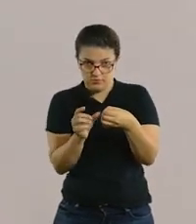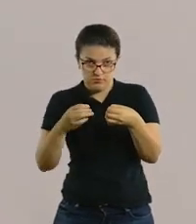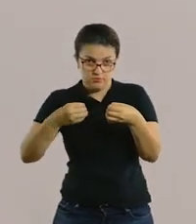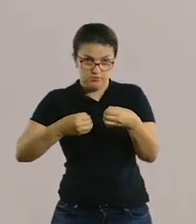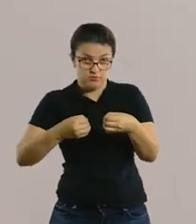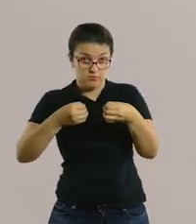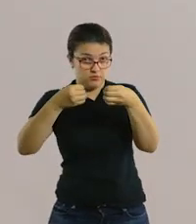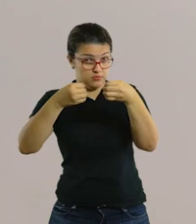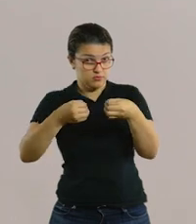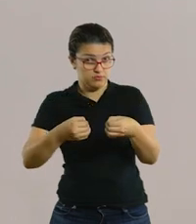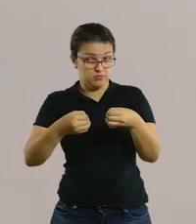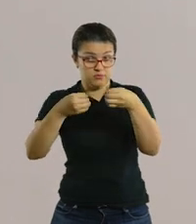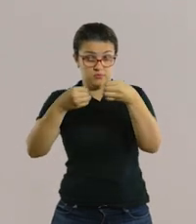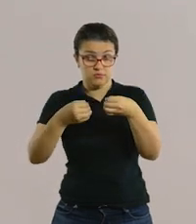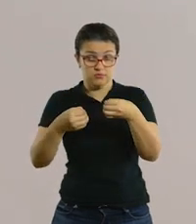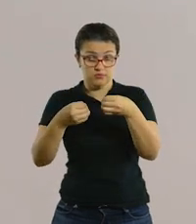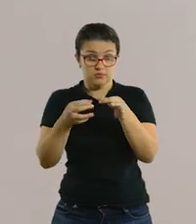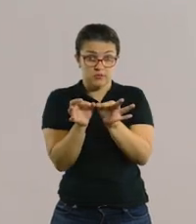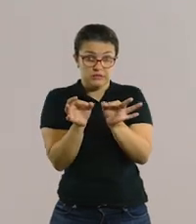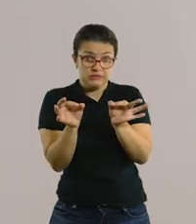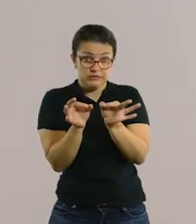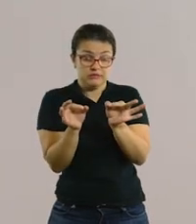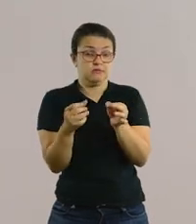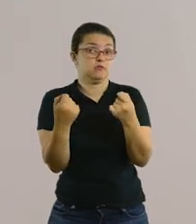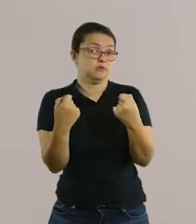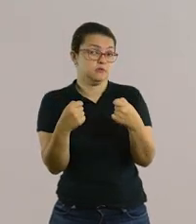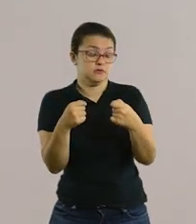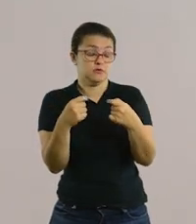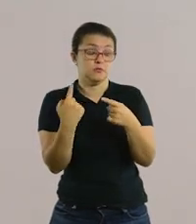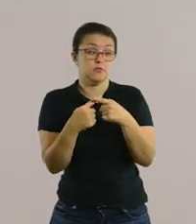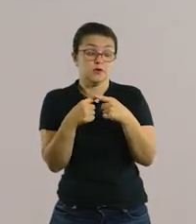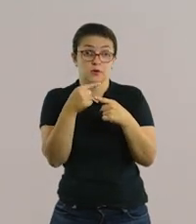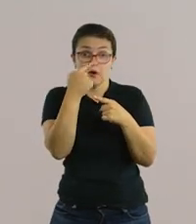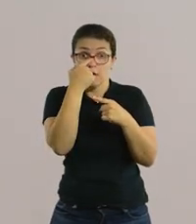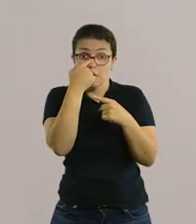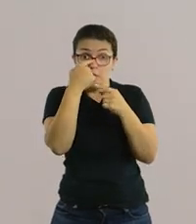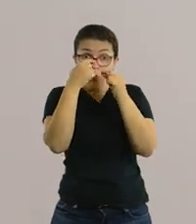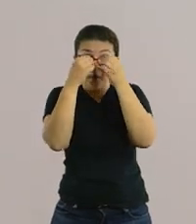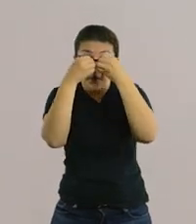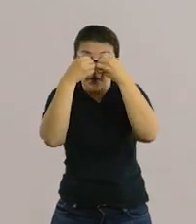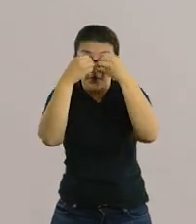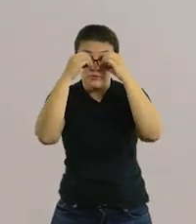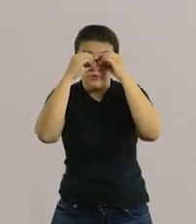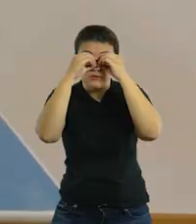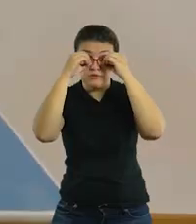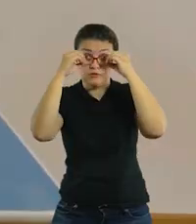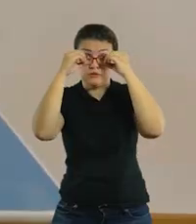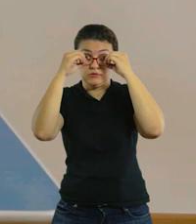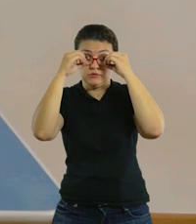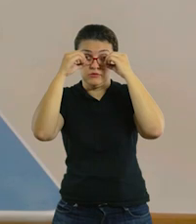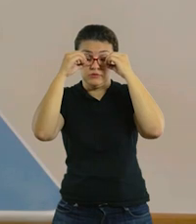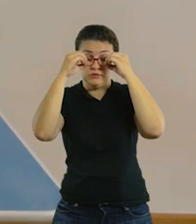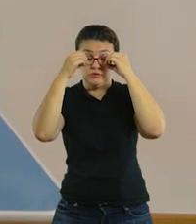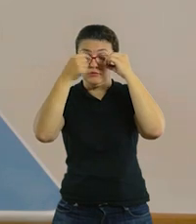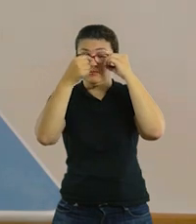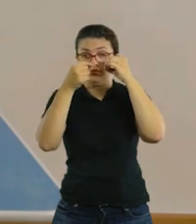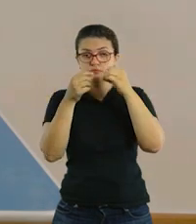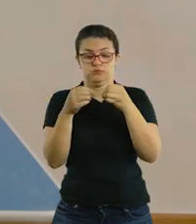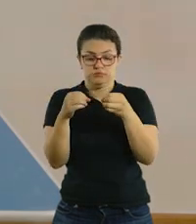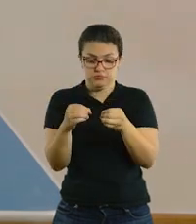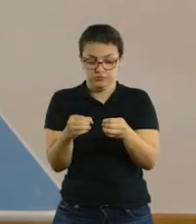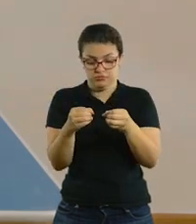semelhante aqui a parte da distância entre um olho e outro nosso, né? E